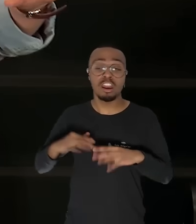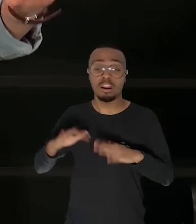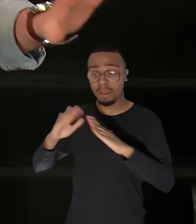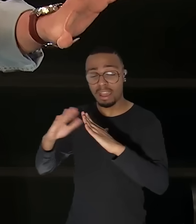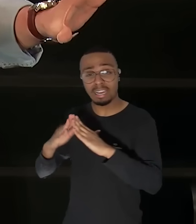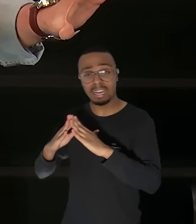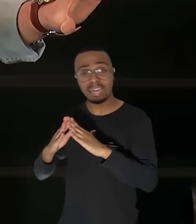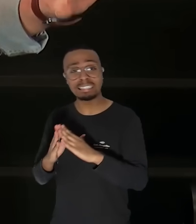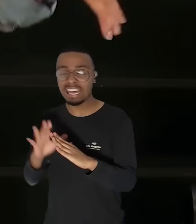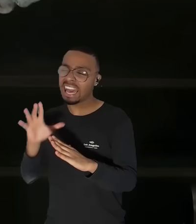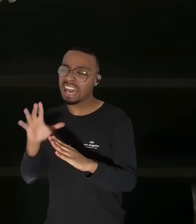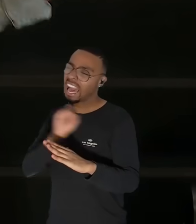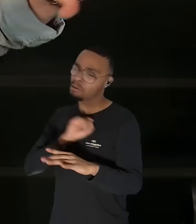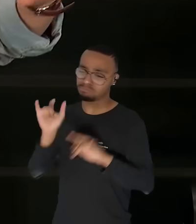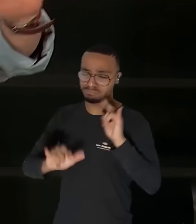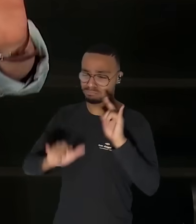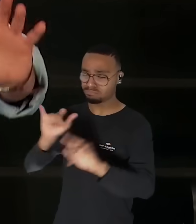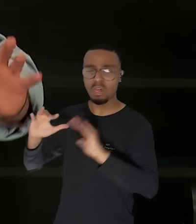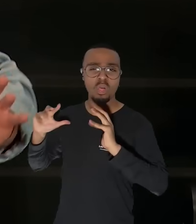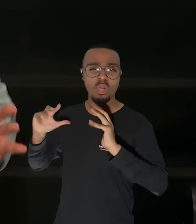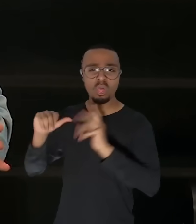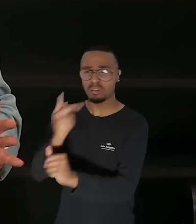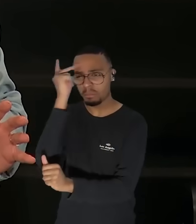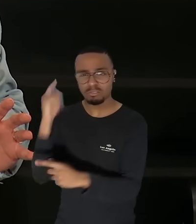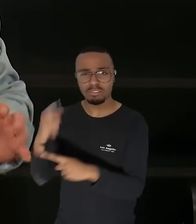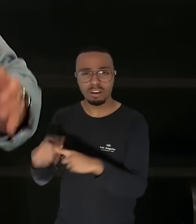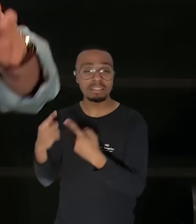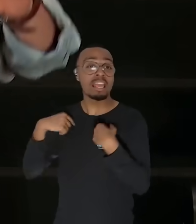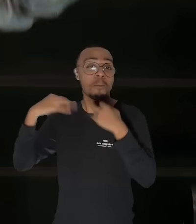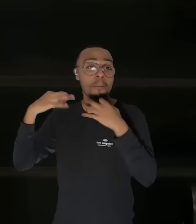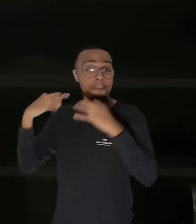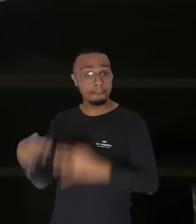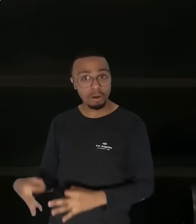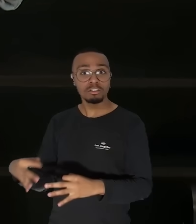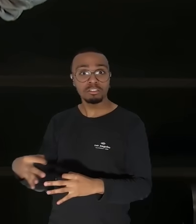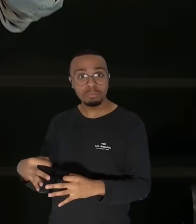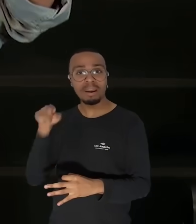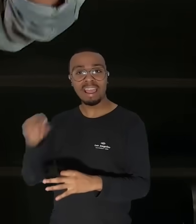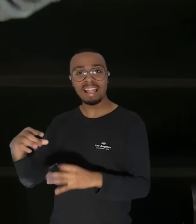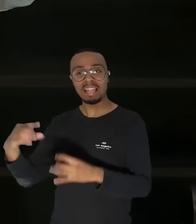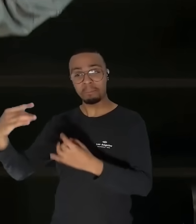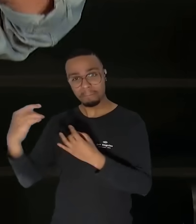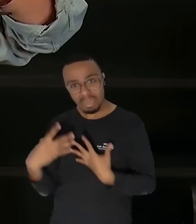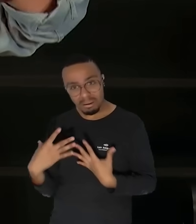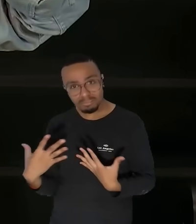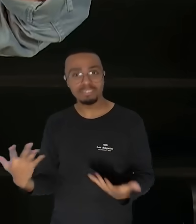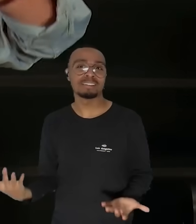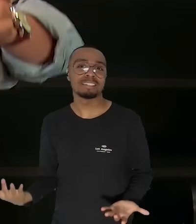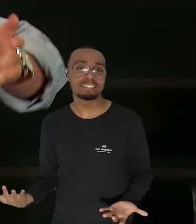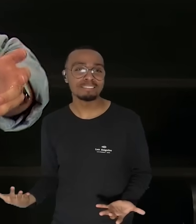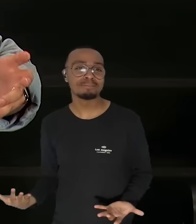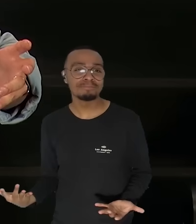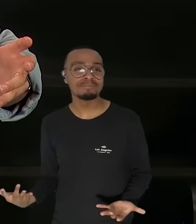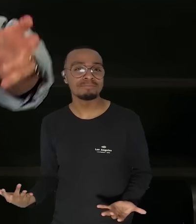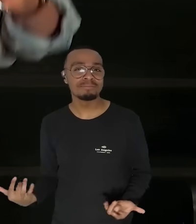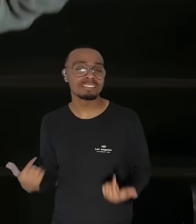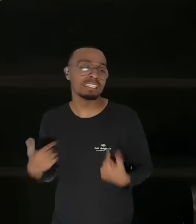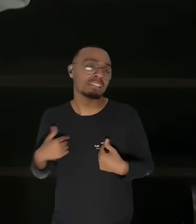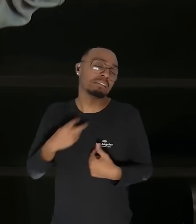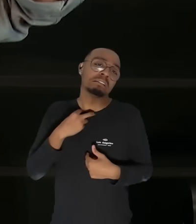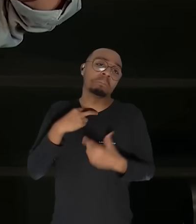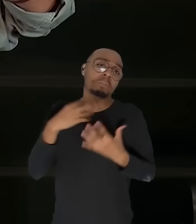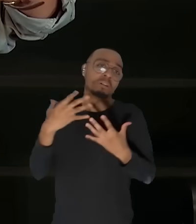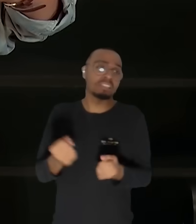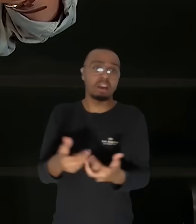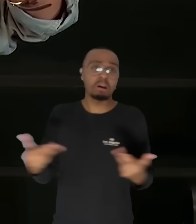casa, mas eu tenho que estar preparado para que alguma delas me deixe. Você não pode ter na sua cabeça nada que desmonte o seu mundo. A